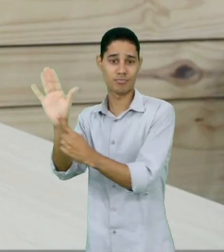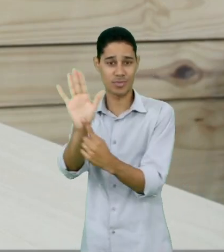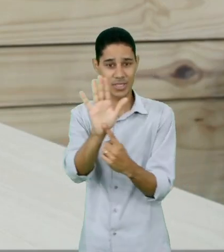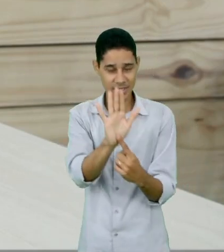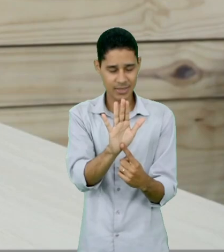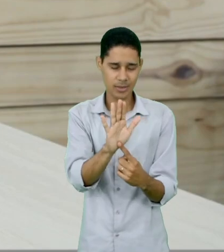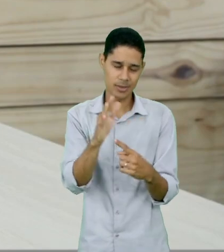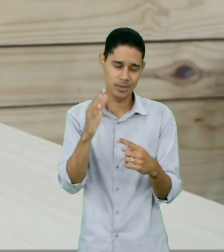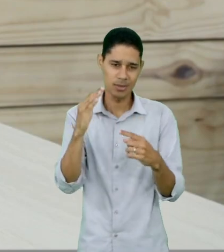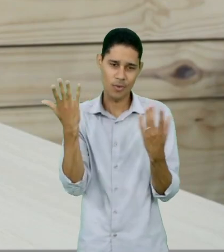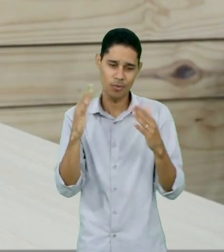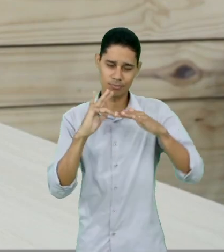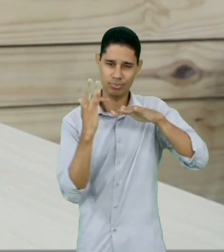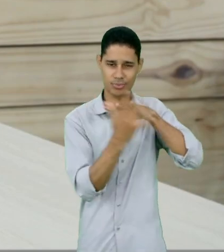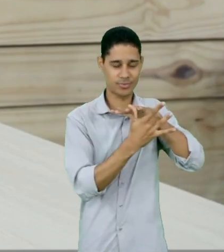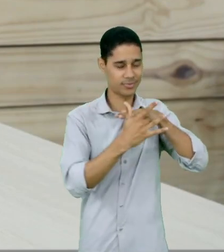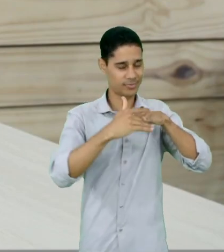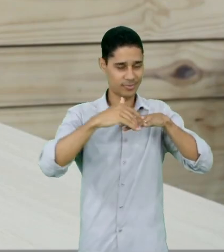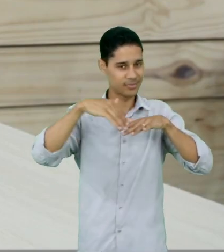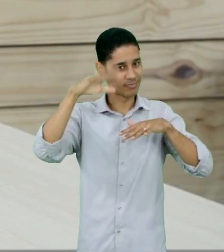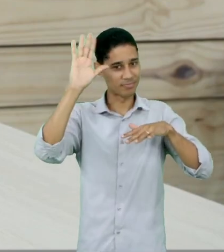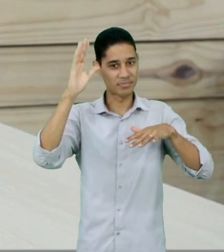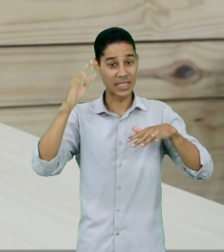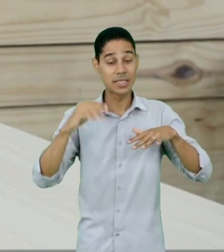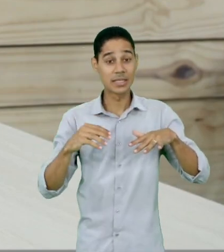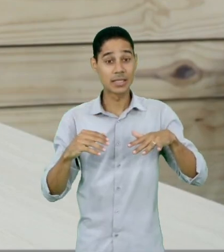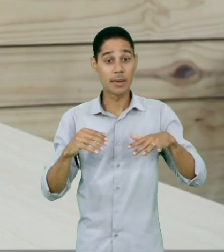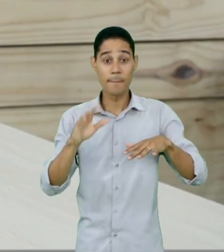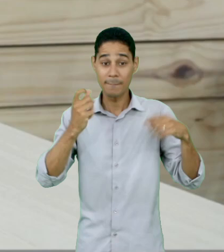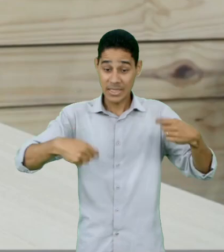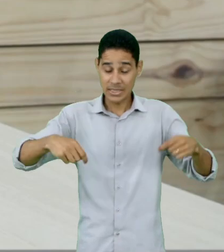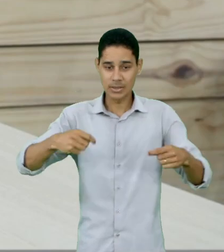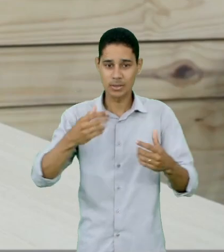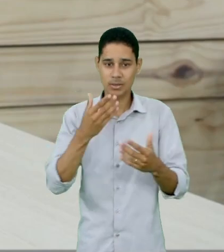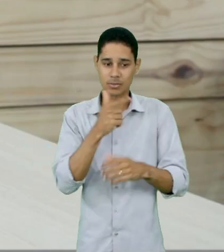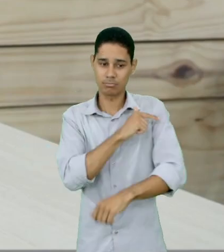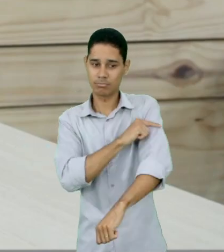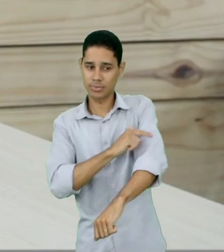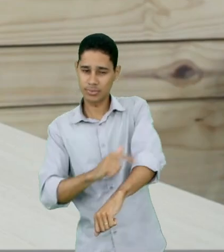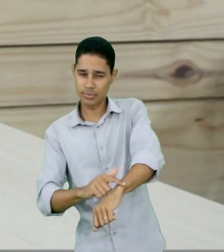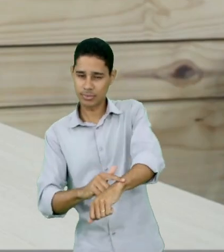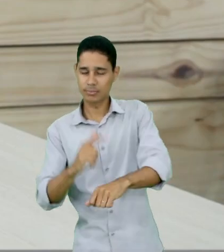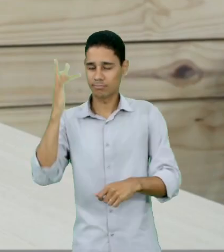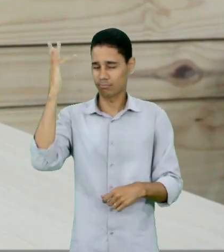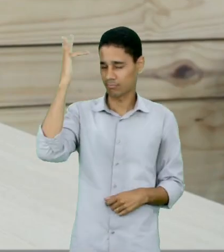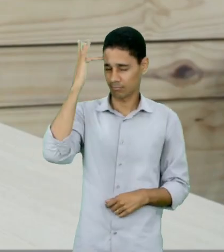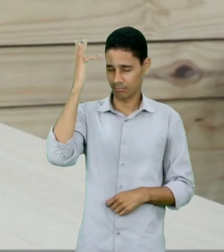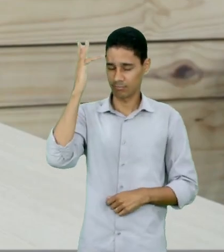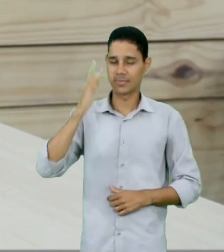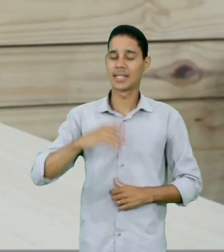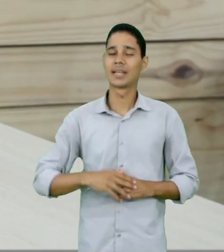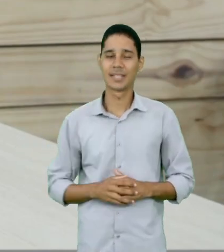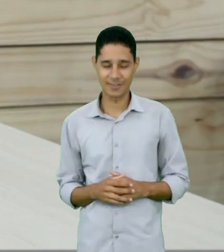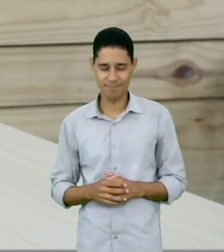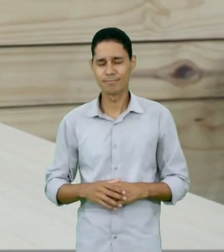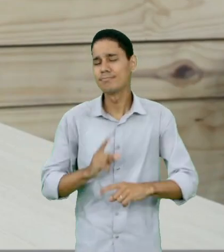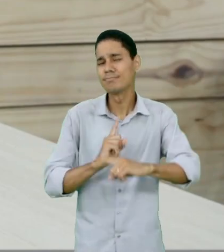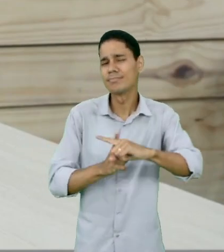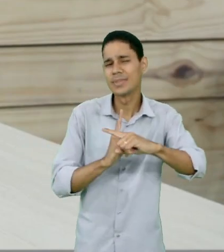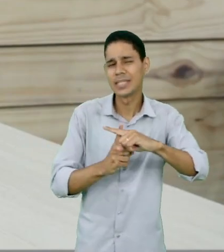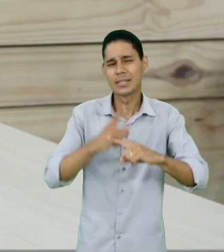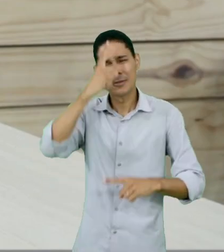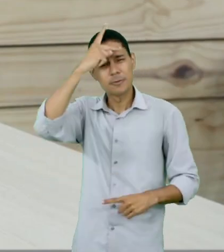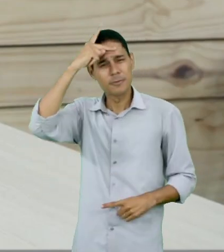né? É preciso haver uma educação e uma conscientização, principalmente que existem pessoas menor